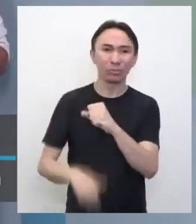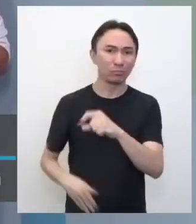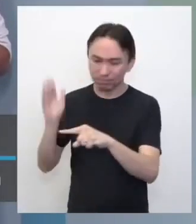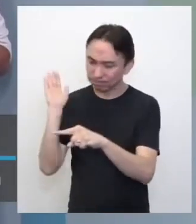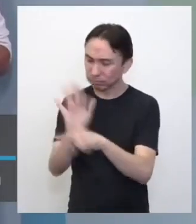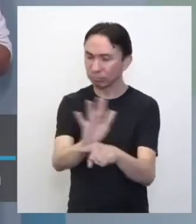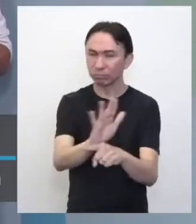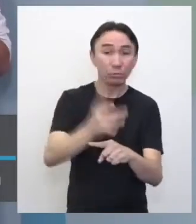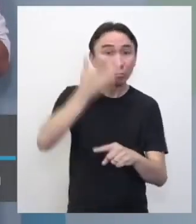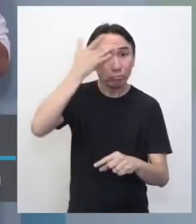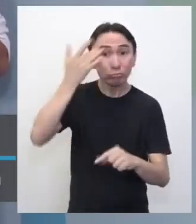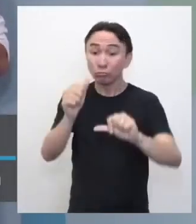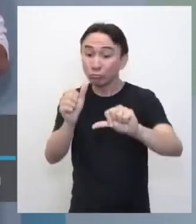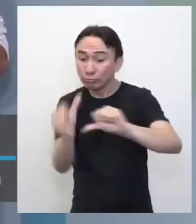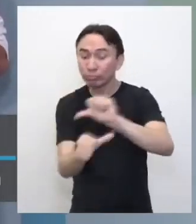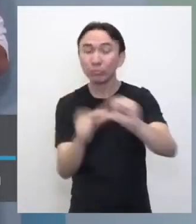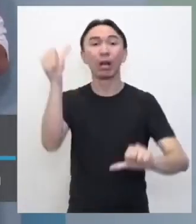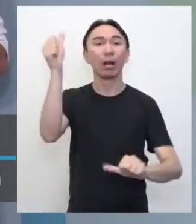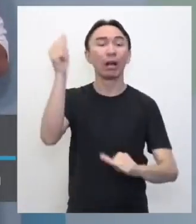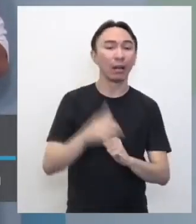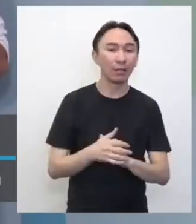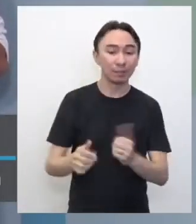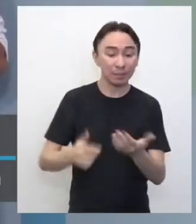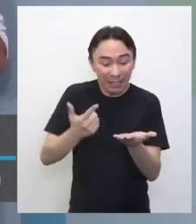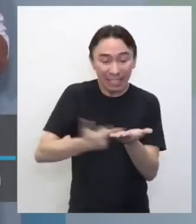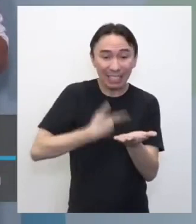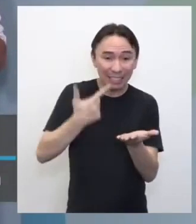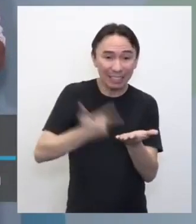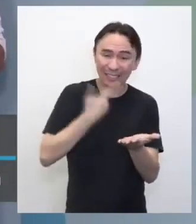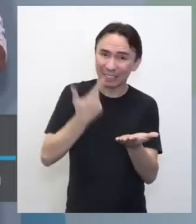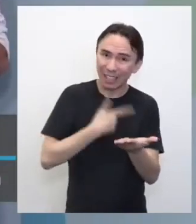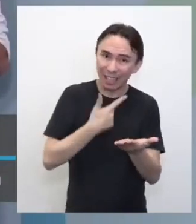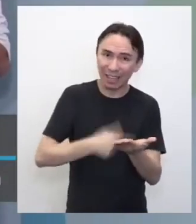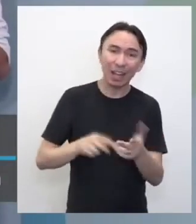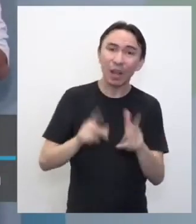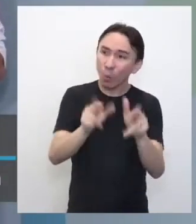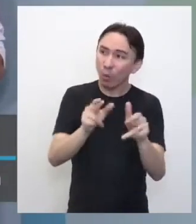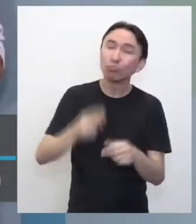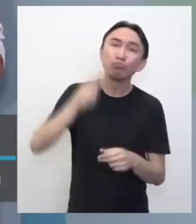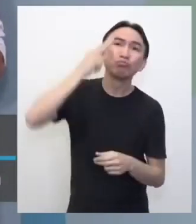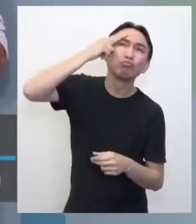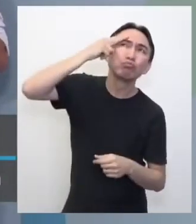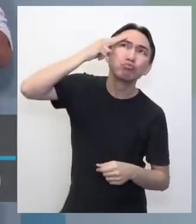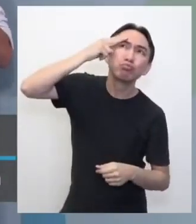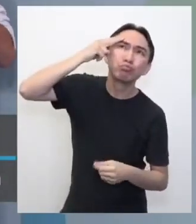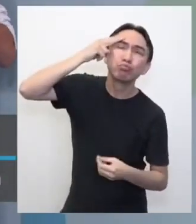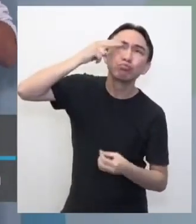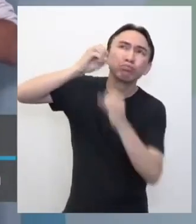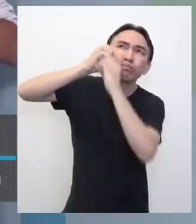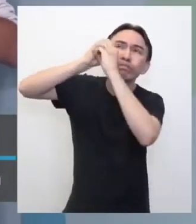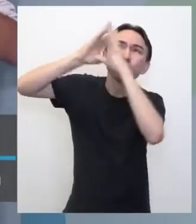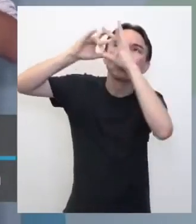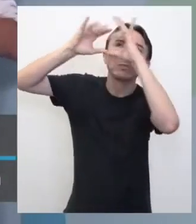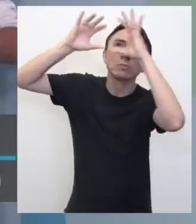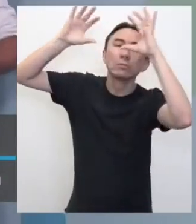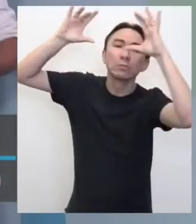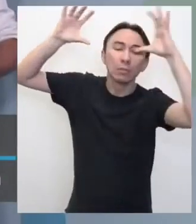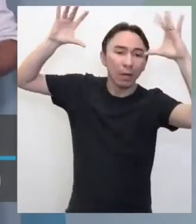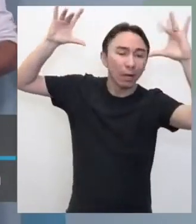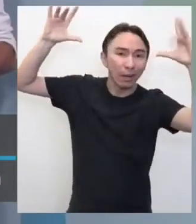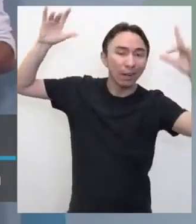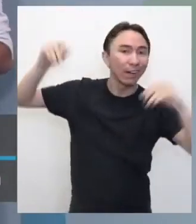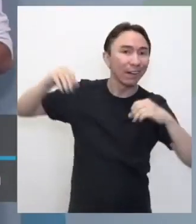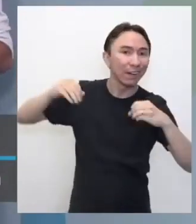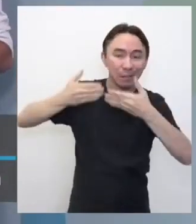ela tem o poder de... Na literatura, ela abre um caminho para o sonho. A gente pode pensar coisas, abrir